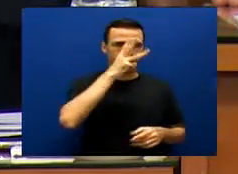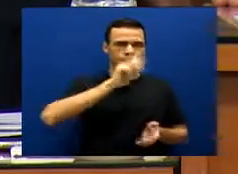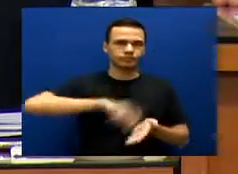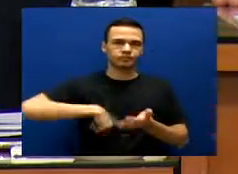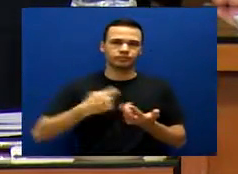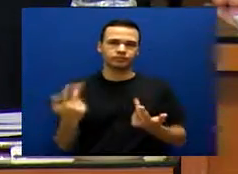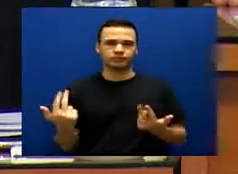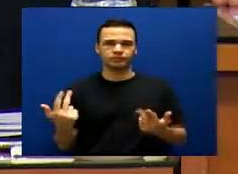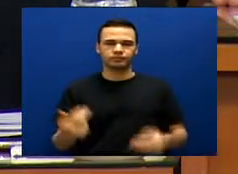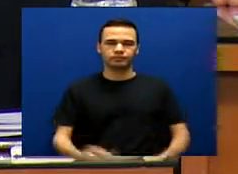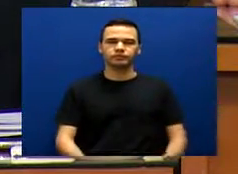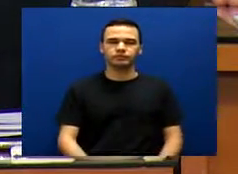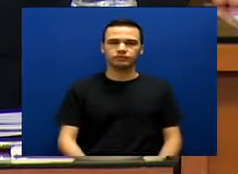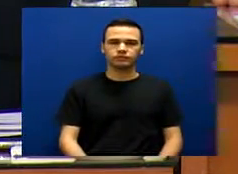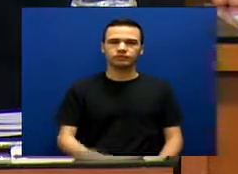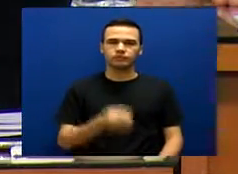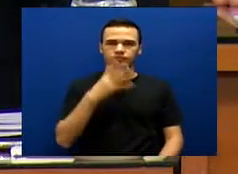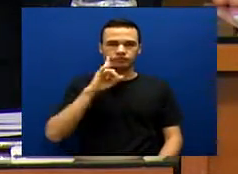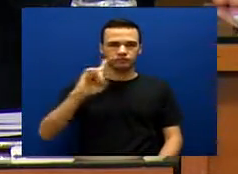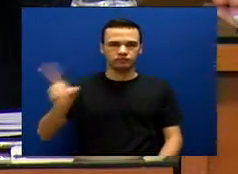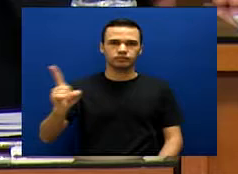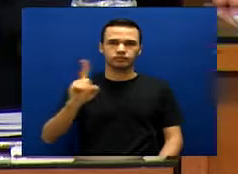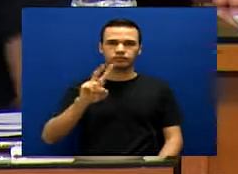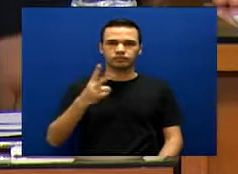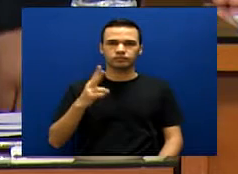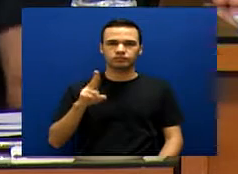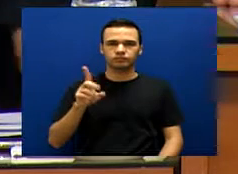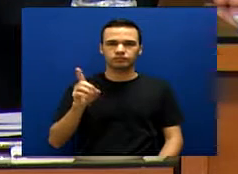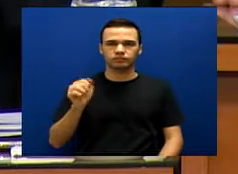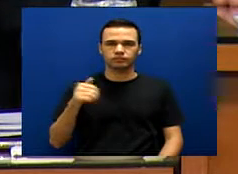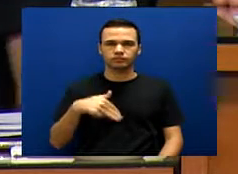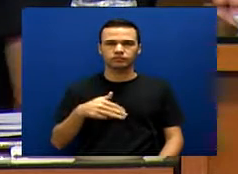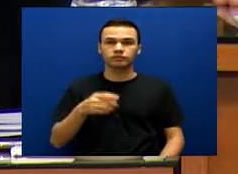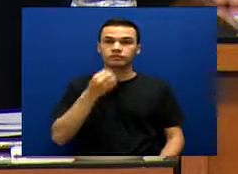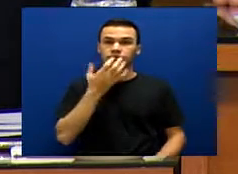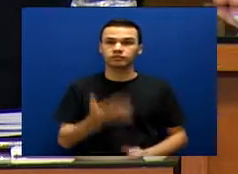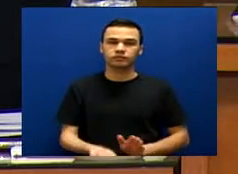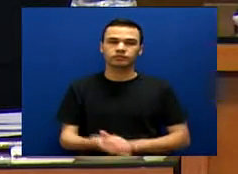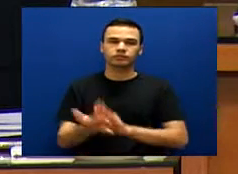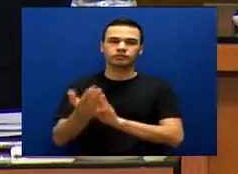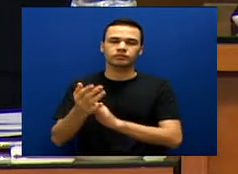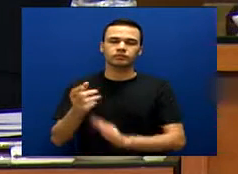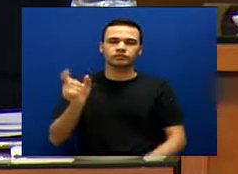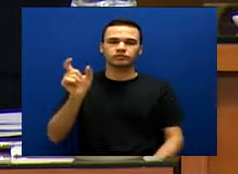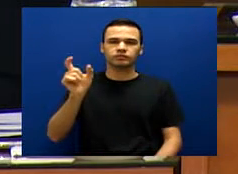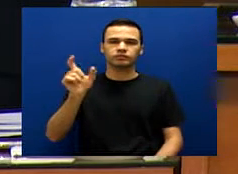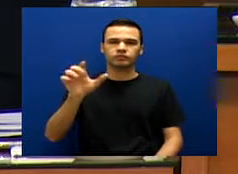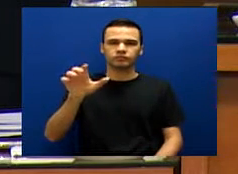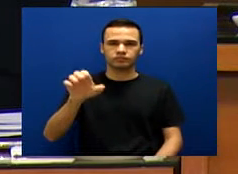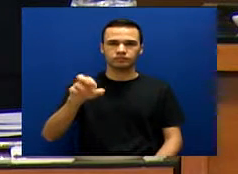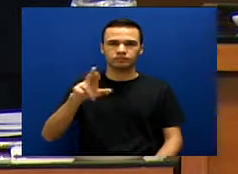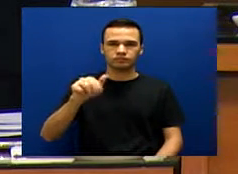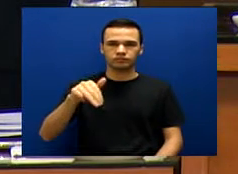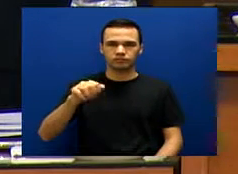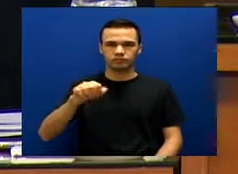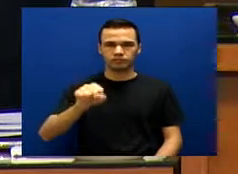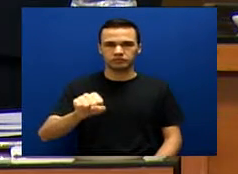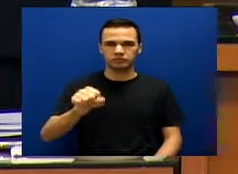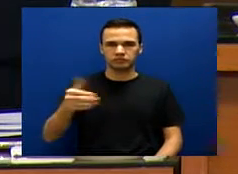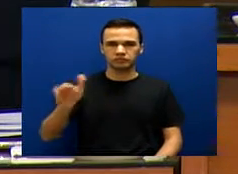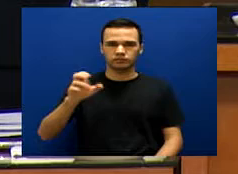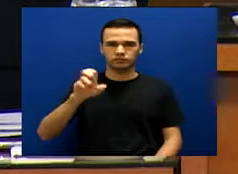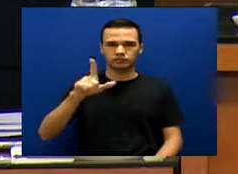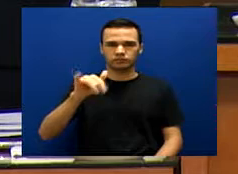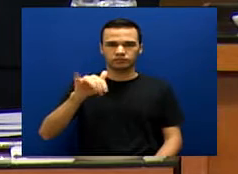assinar aqui. Bom dia, vereador Hudson. Votos e congratulações com Hermes Elias de Moura,